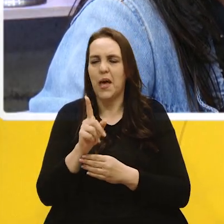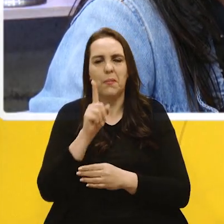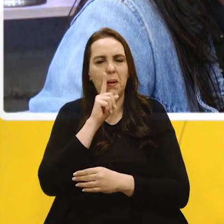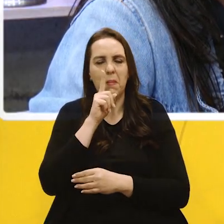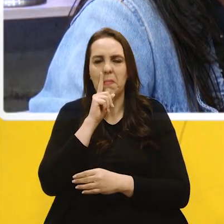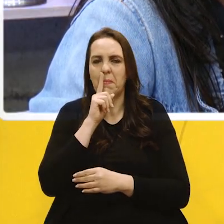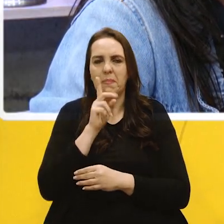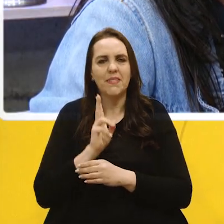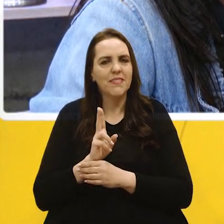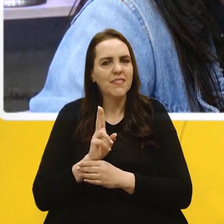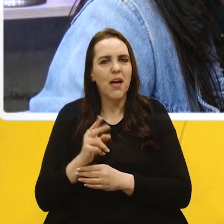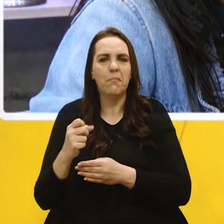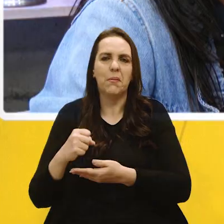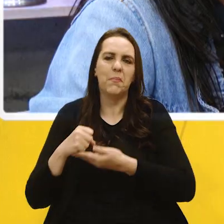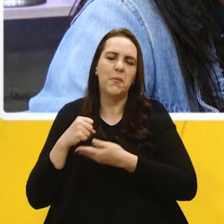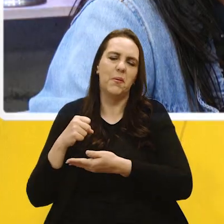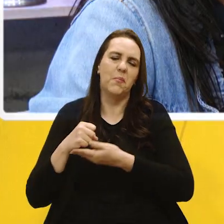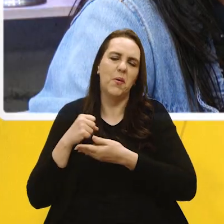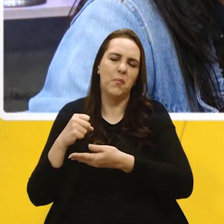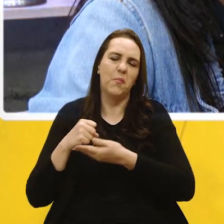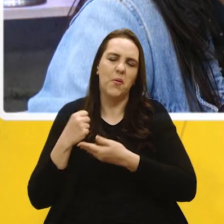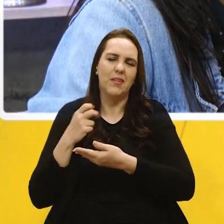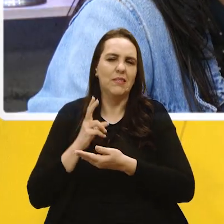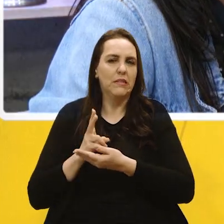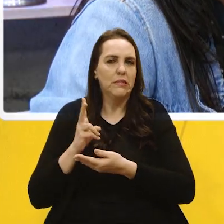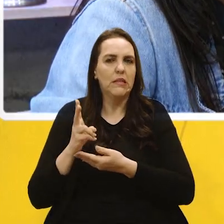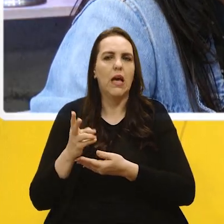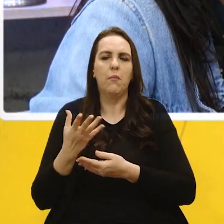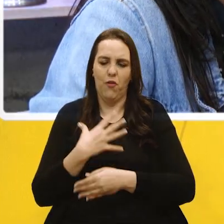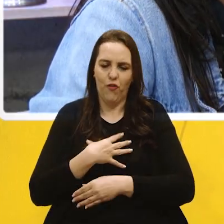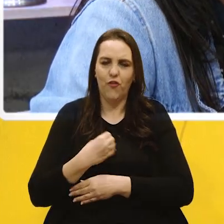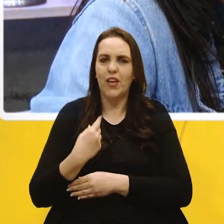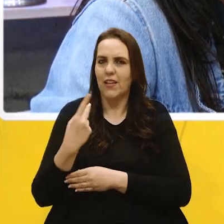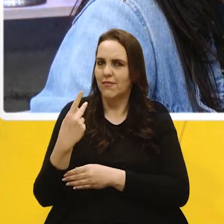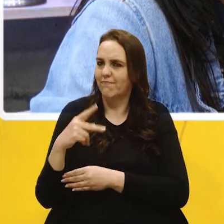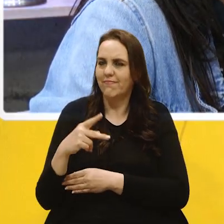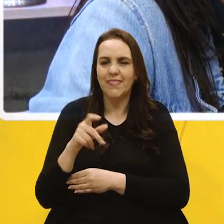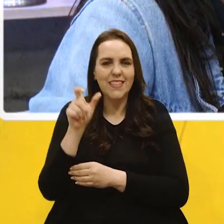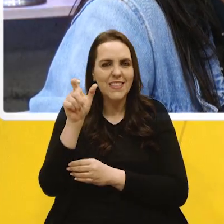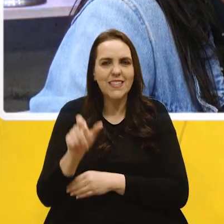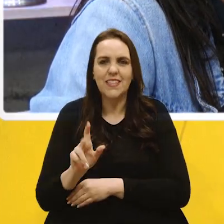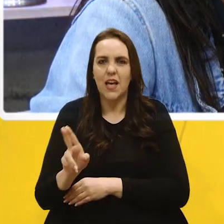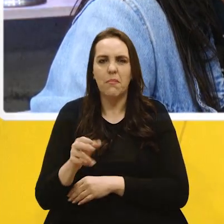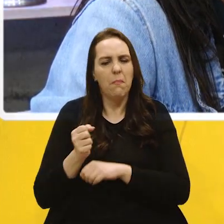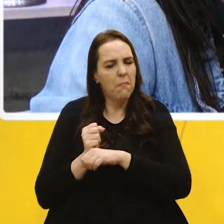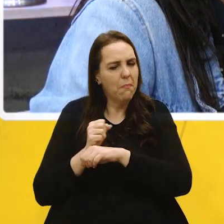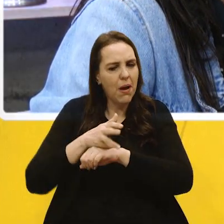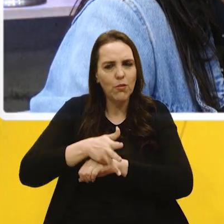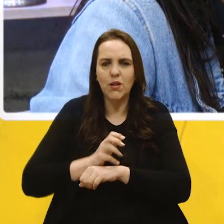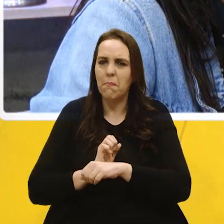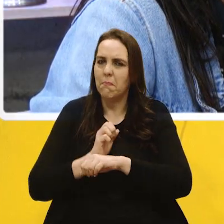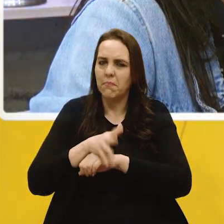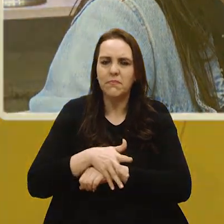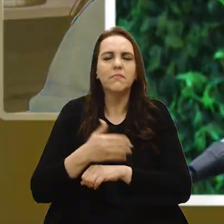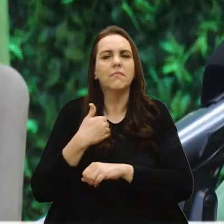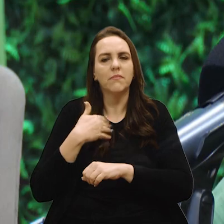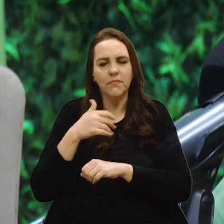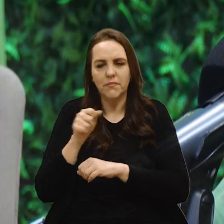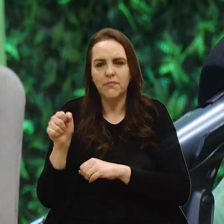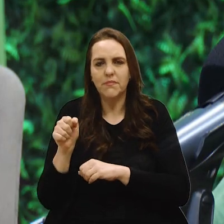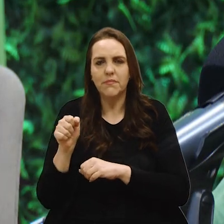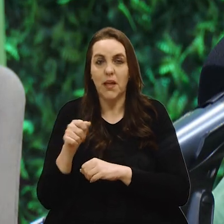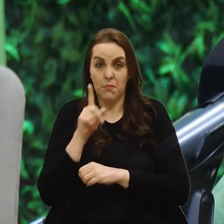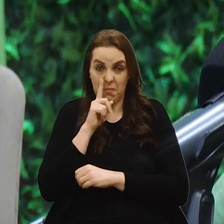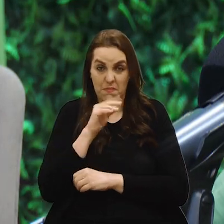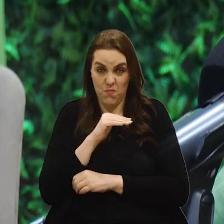mãe, né, mano, ela vai apostar no filho pro resto da vida. Abria de madrugada pra mim, sabe? Eu na frente do